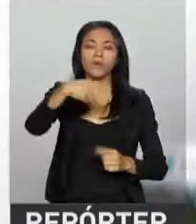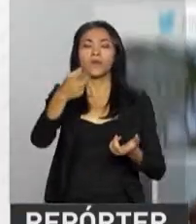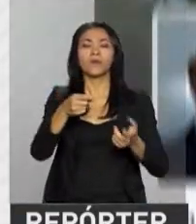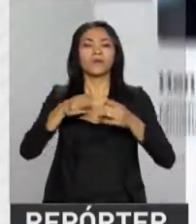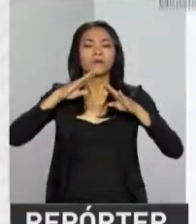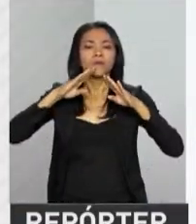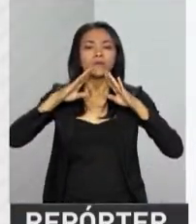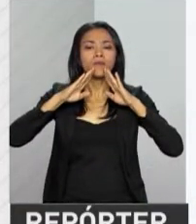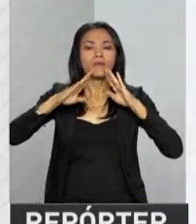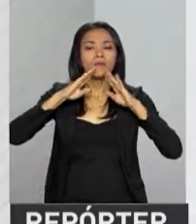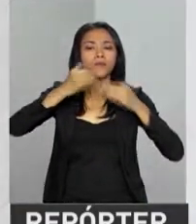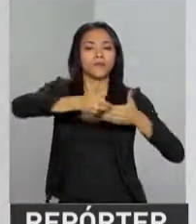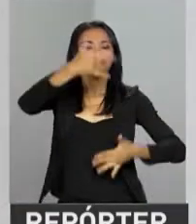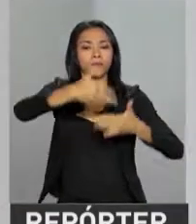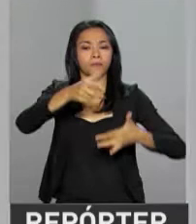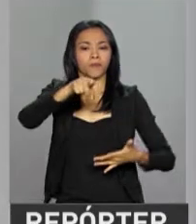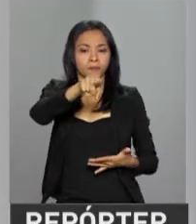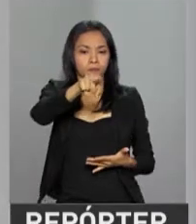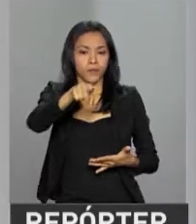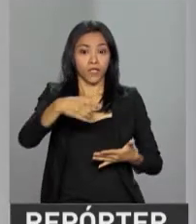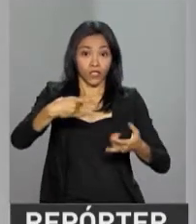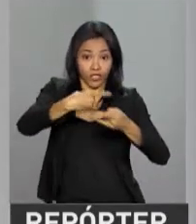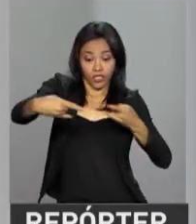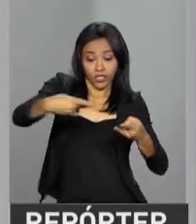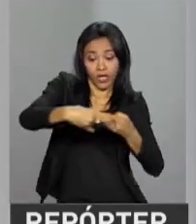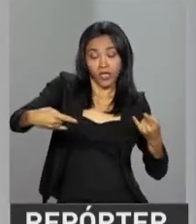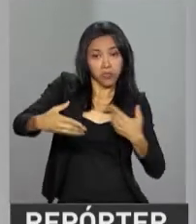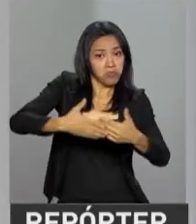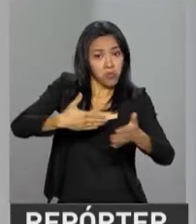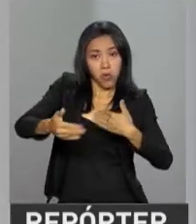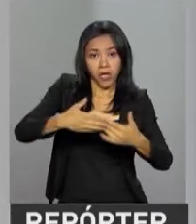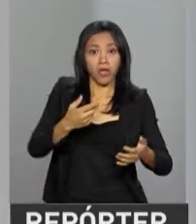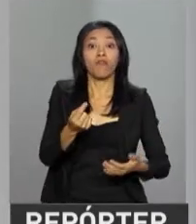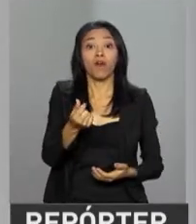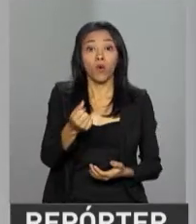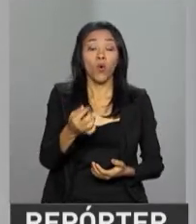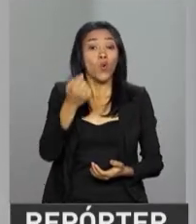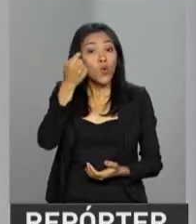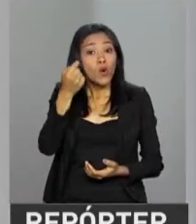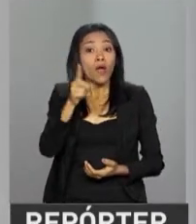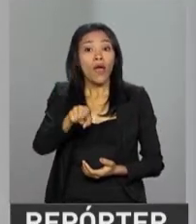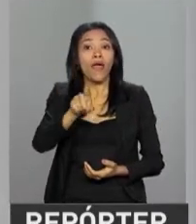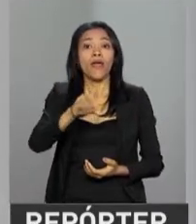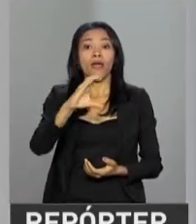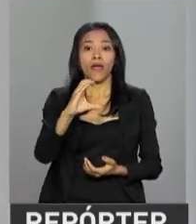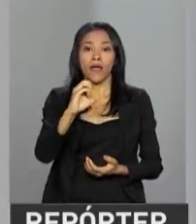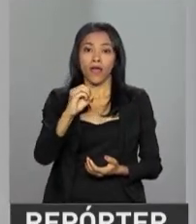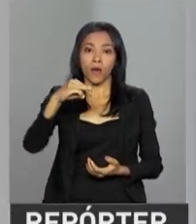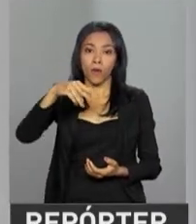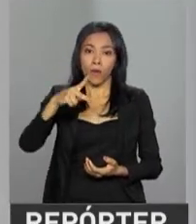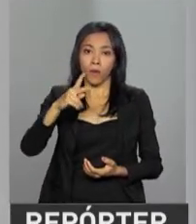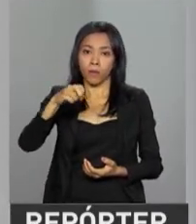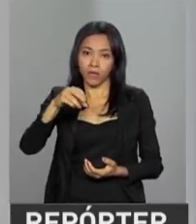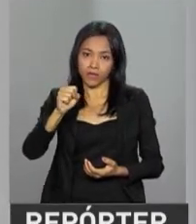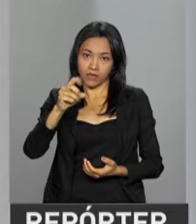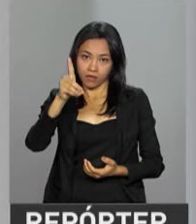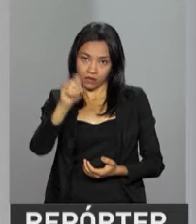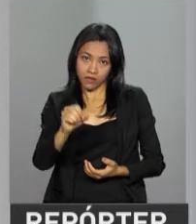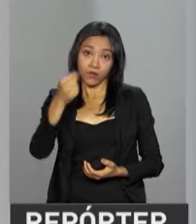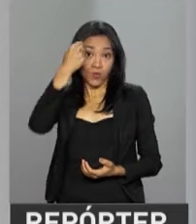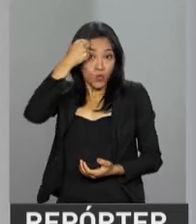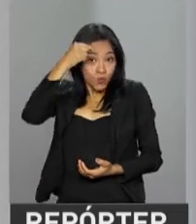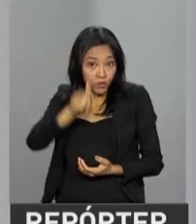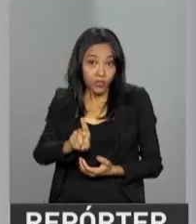que vai permitir que cheques de qualquer valor sejam compensados em até um dia útil meirelles divulgou ainda a matéria da agência brasil